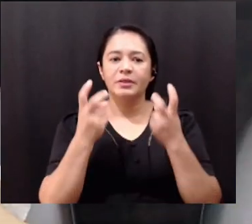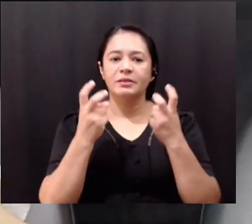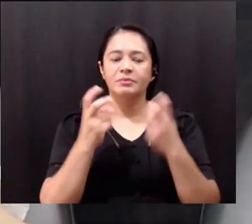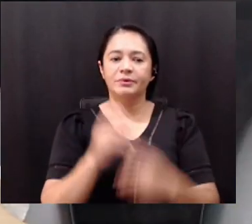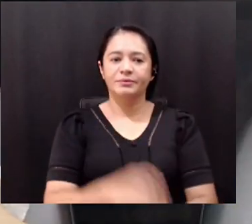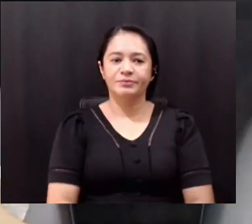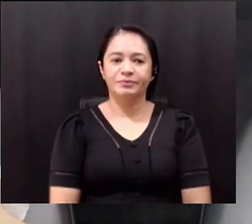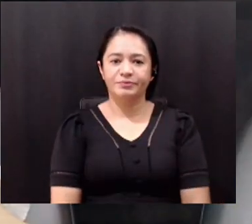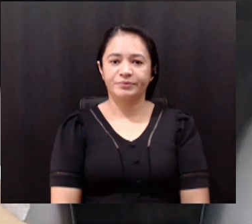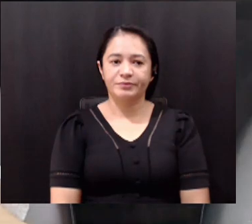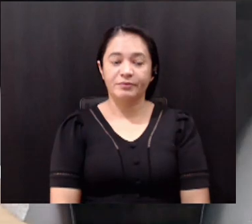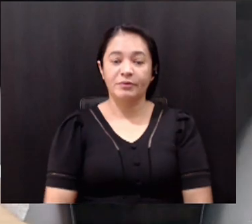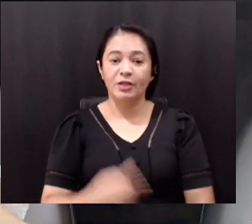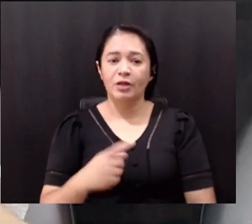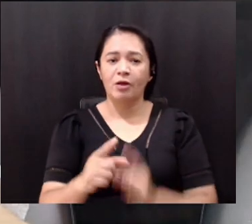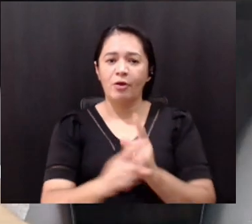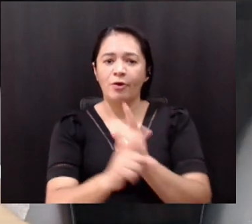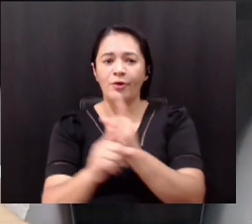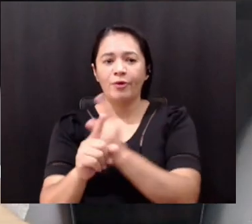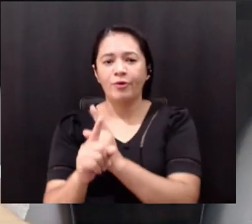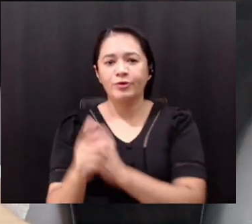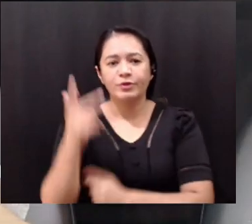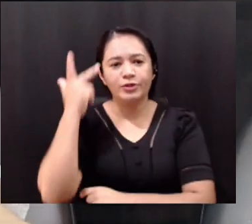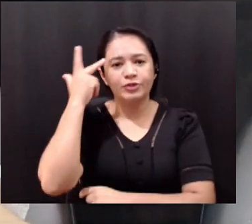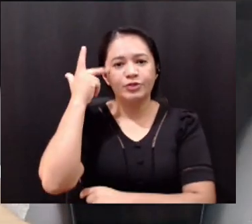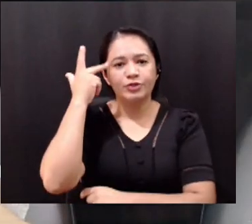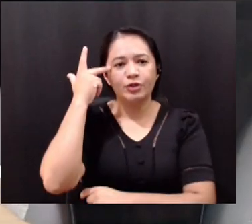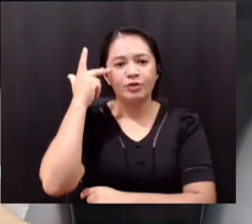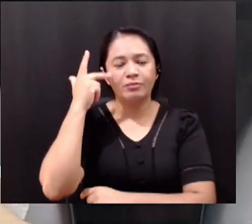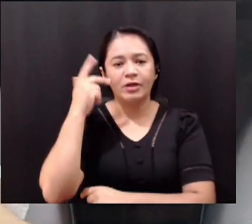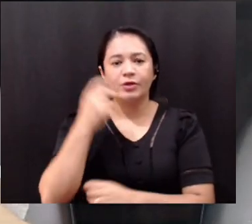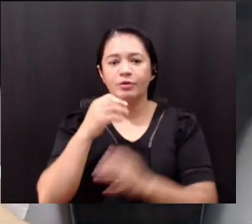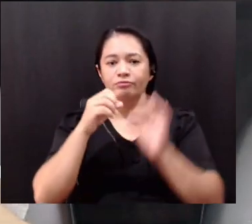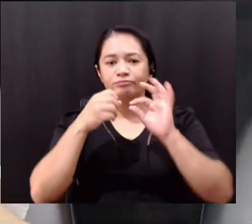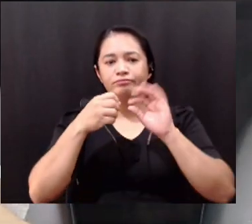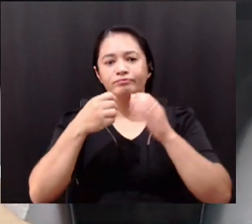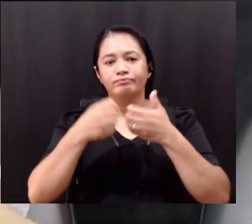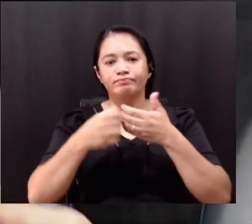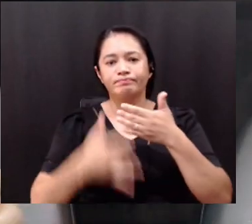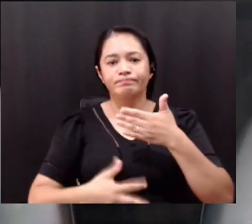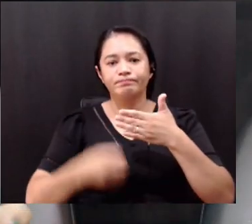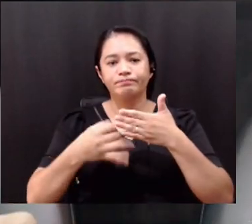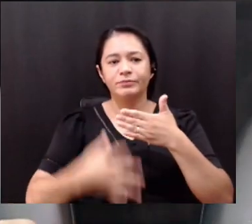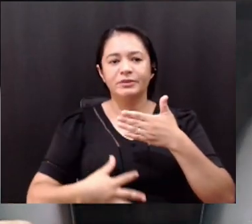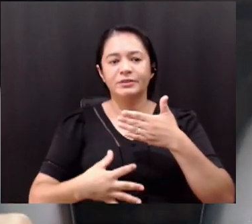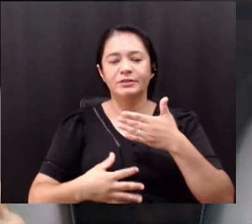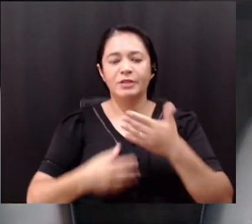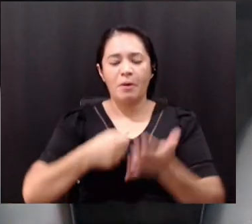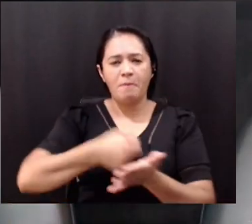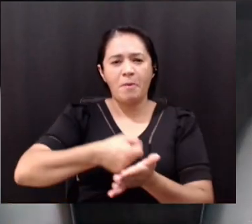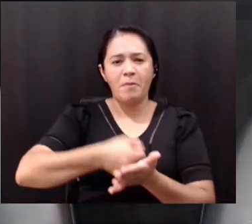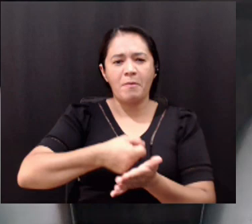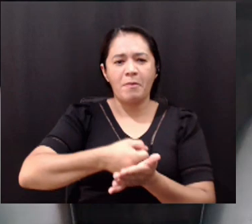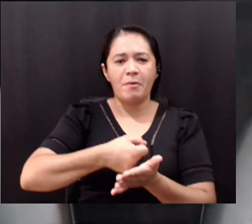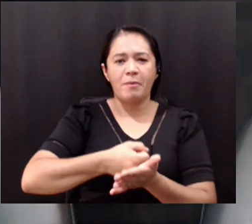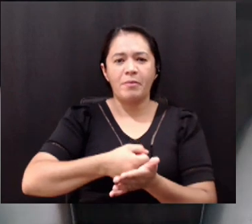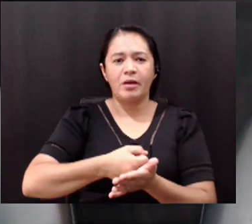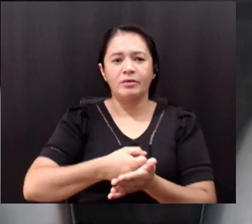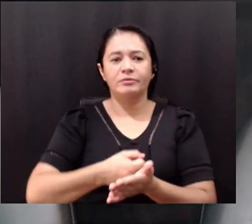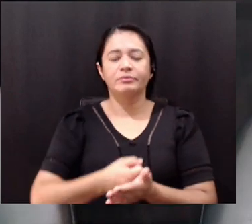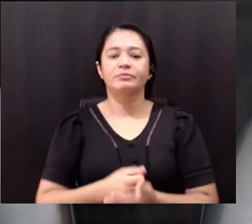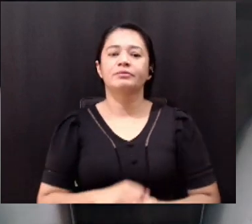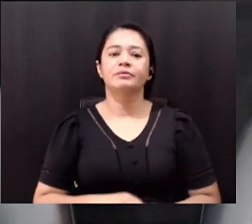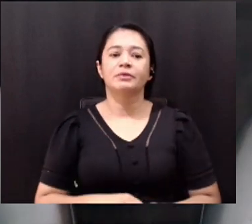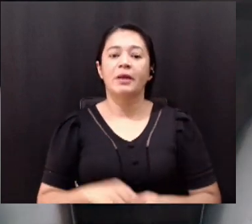encontra, né, de comum nos comentários é que há um excesso de cobrança, né, de carga de trabalho, às vezes